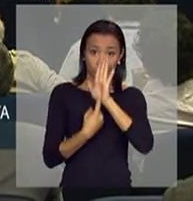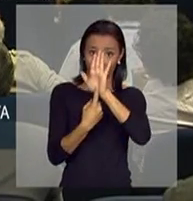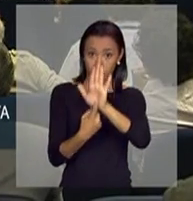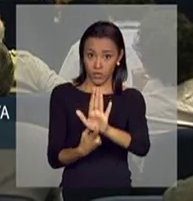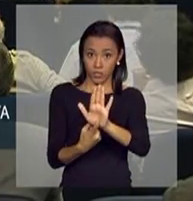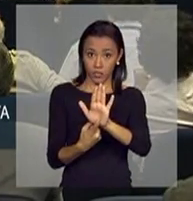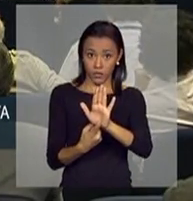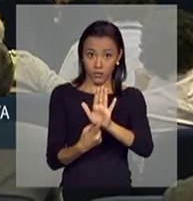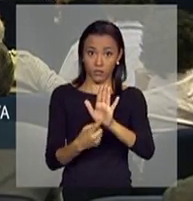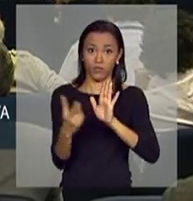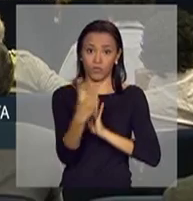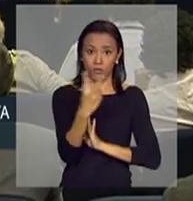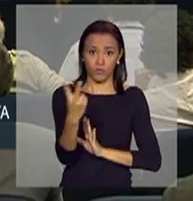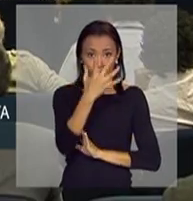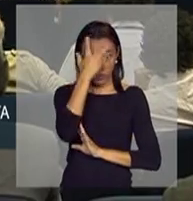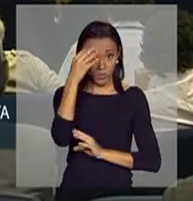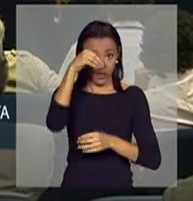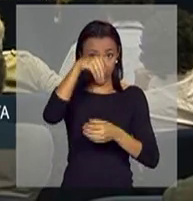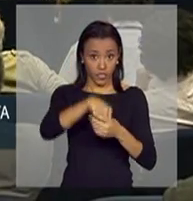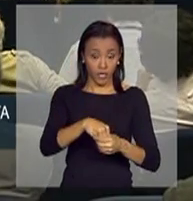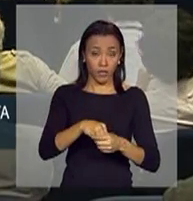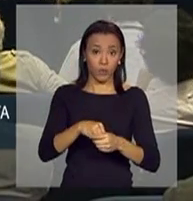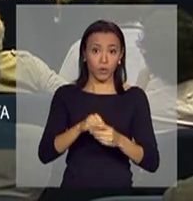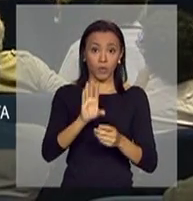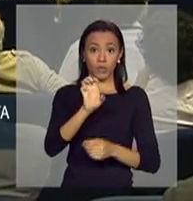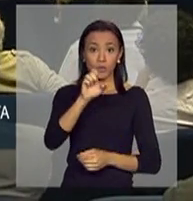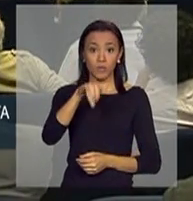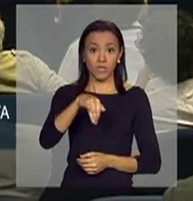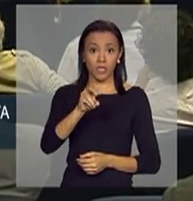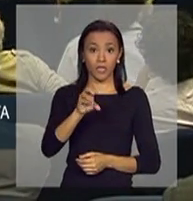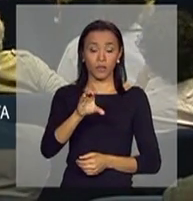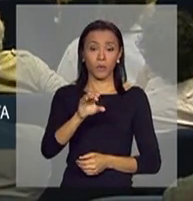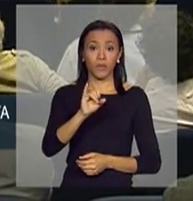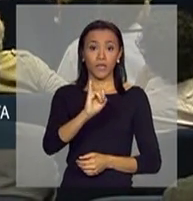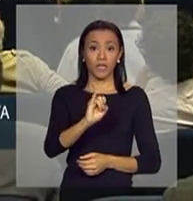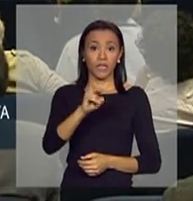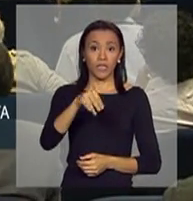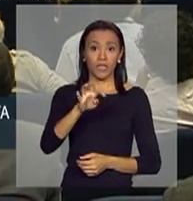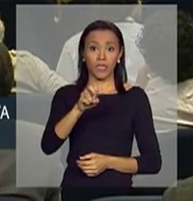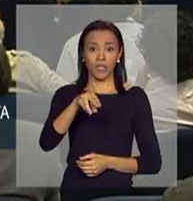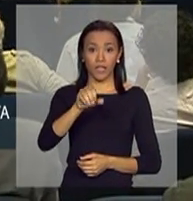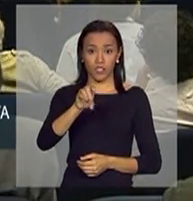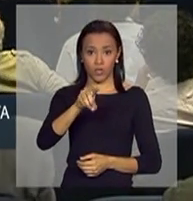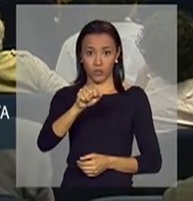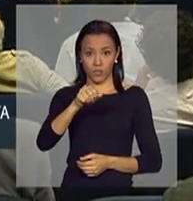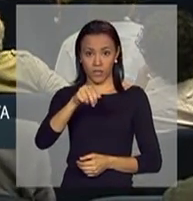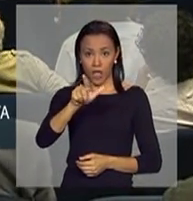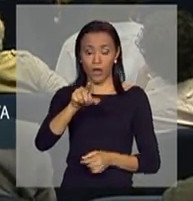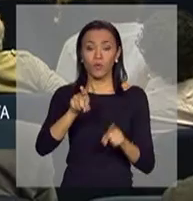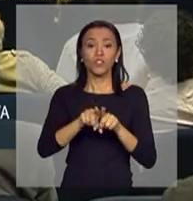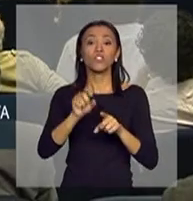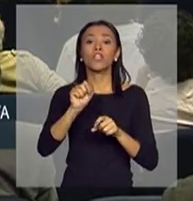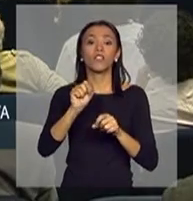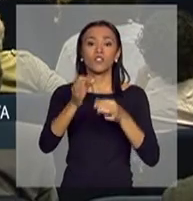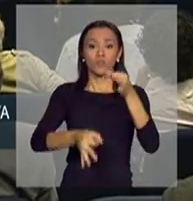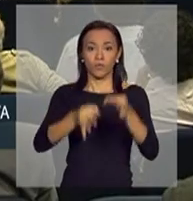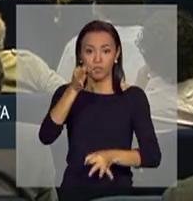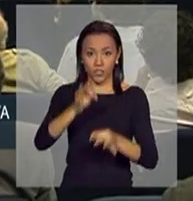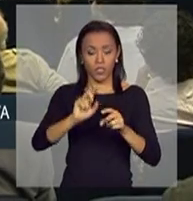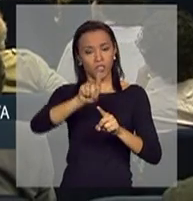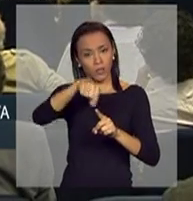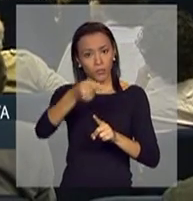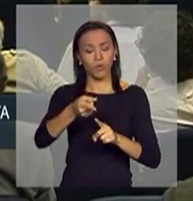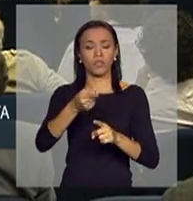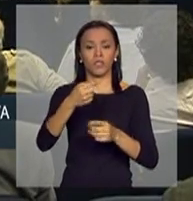e do Eduardo Gonçalves, do Centro Internacional de Justiça de Transição. Tá? E depois as perguntas